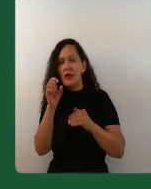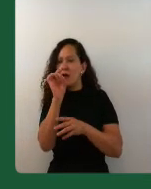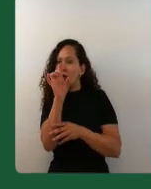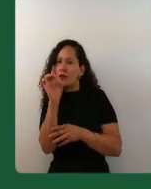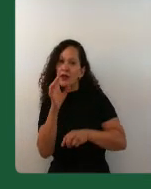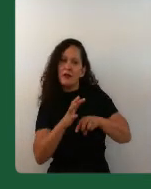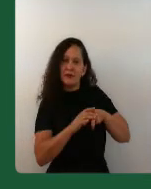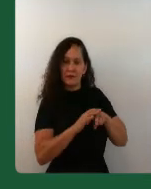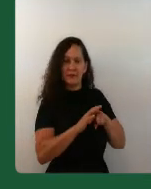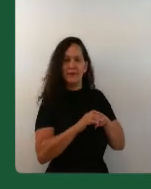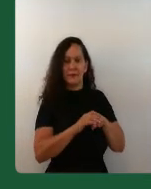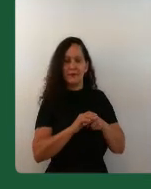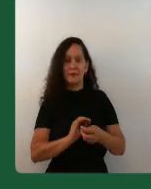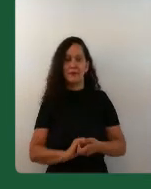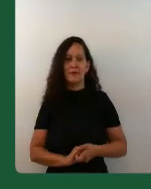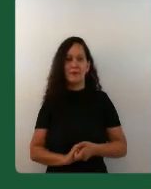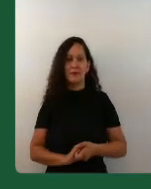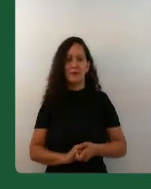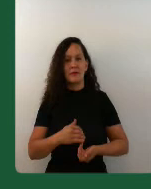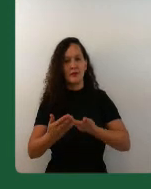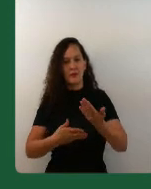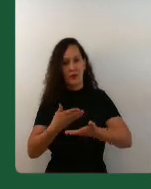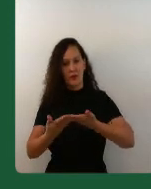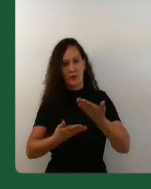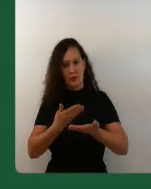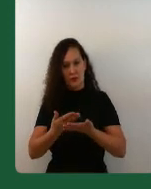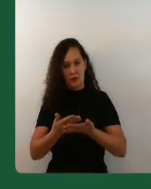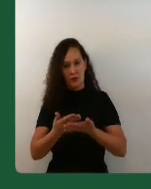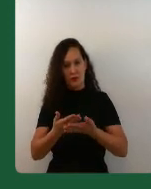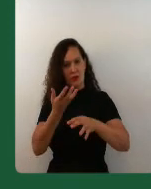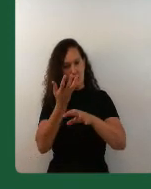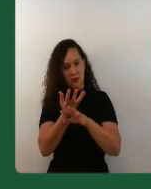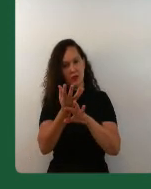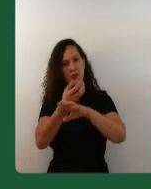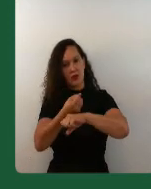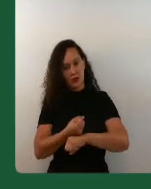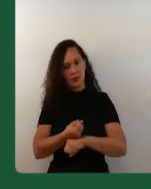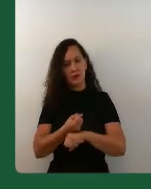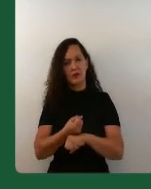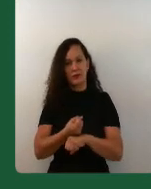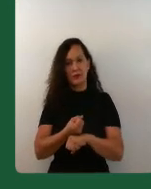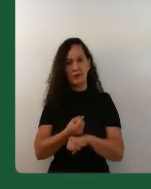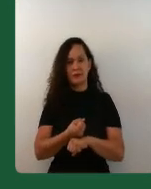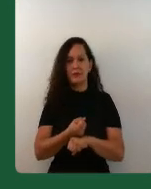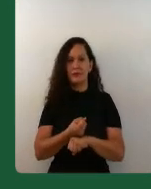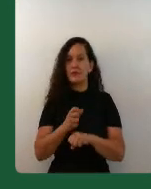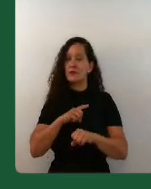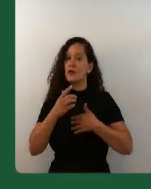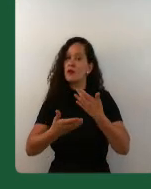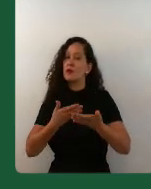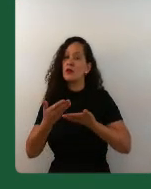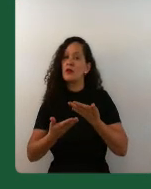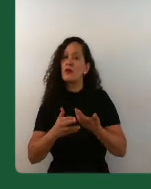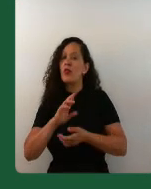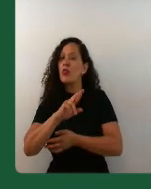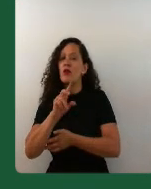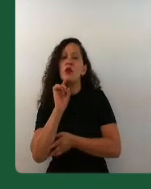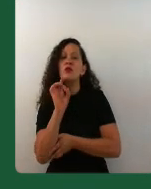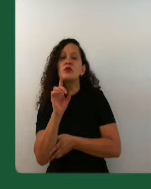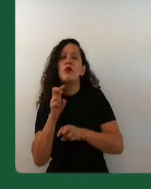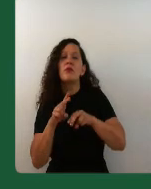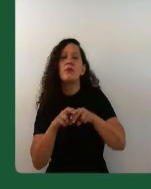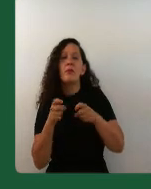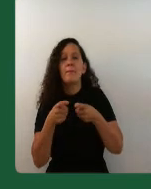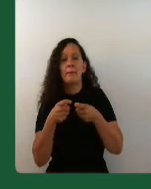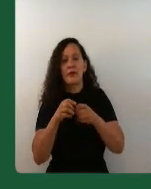paciente. O atendimento aqui ele é interdisciplinar, né? E o atendimento ele não é só puramente médico, a